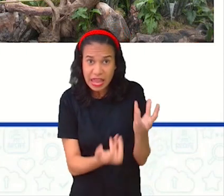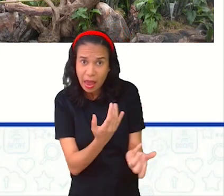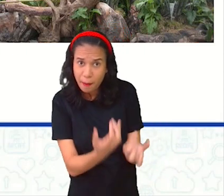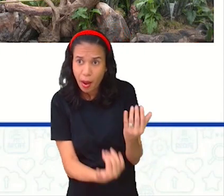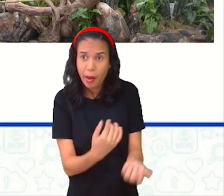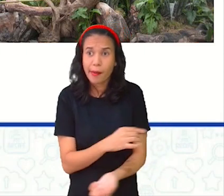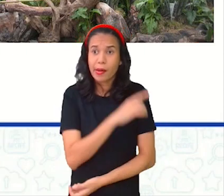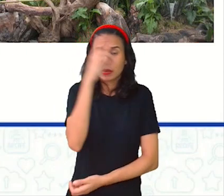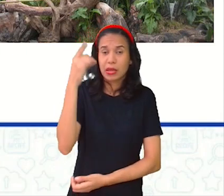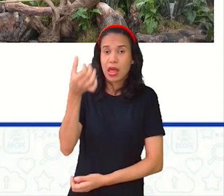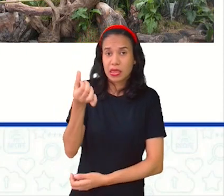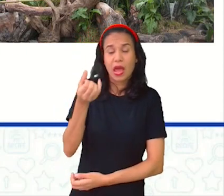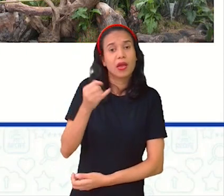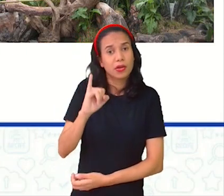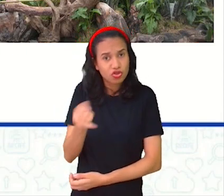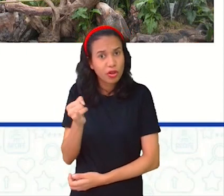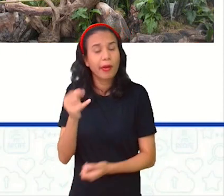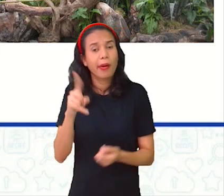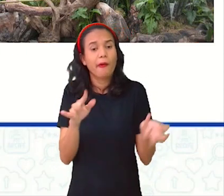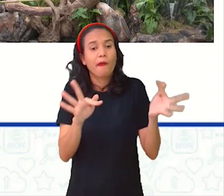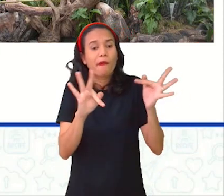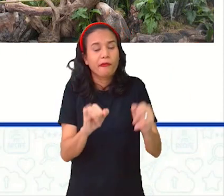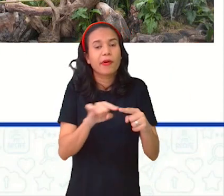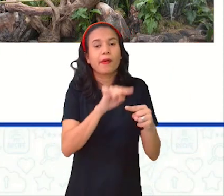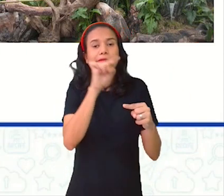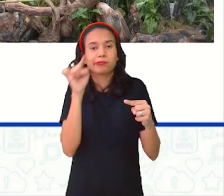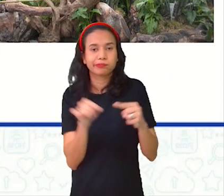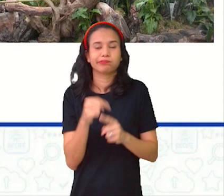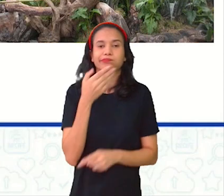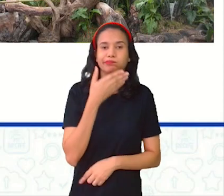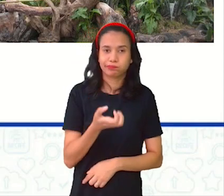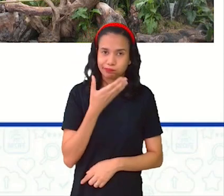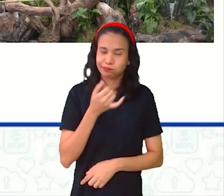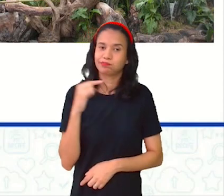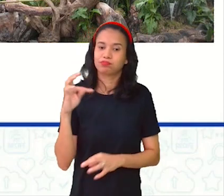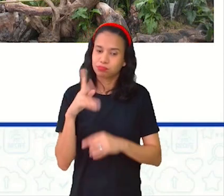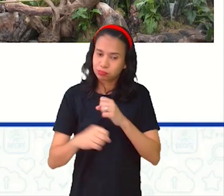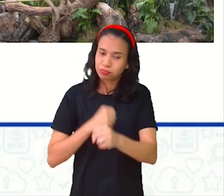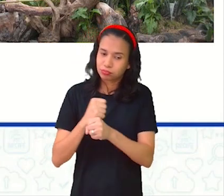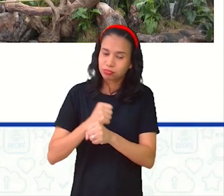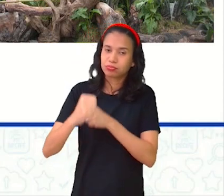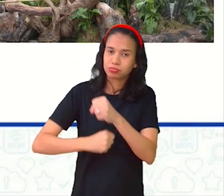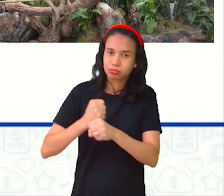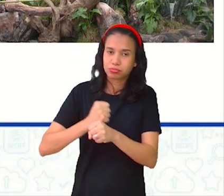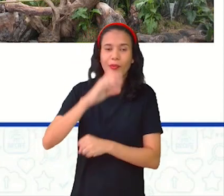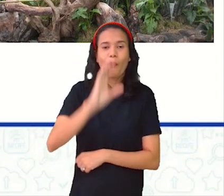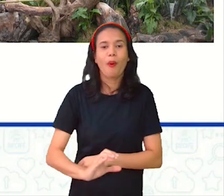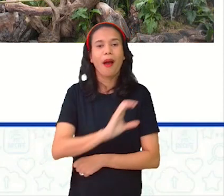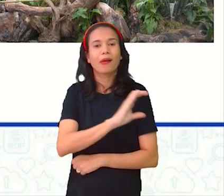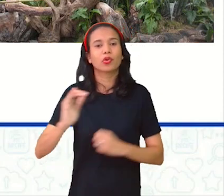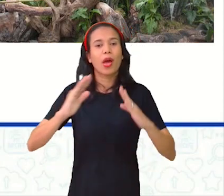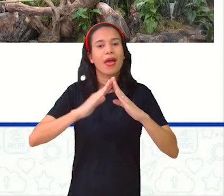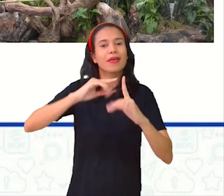no dia 6 de janeiro é a finalização do ciclo natalino. Né? Todo ano a Igreja Católica faz também